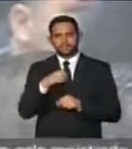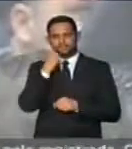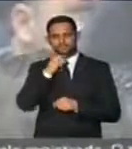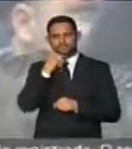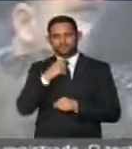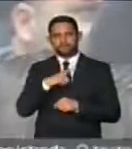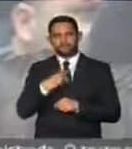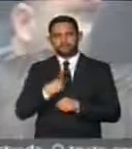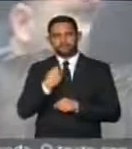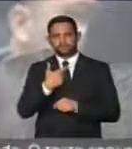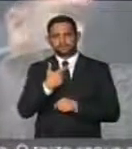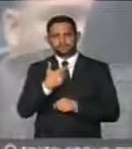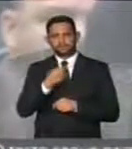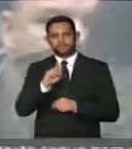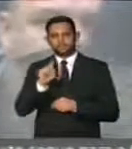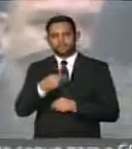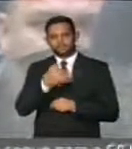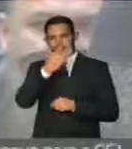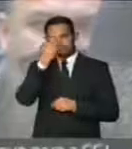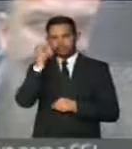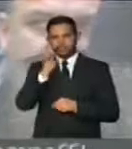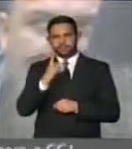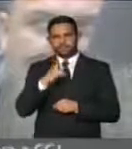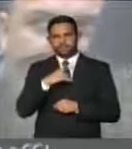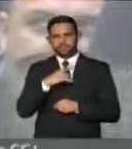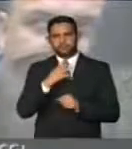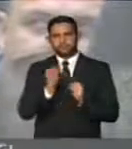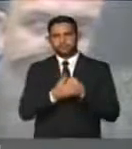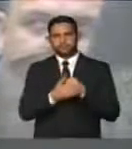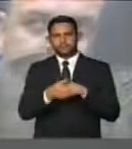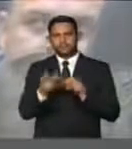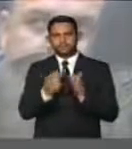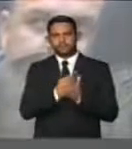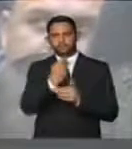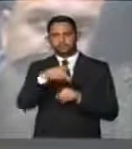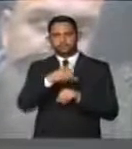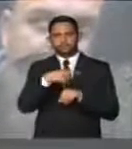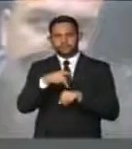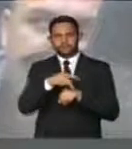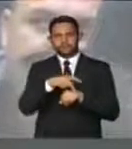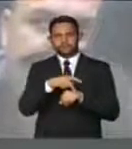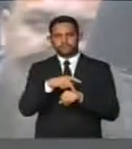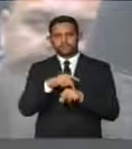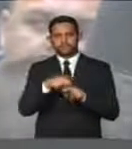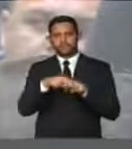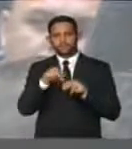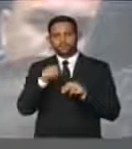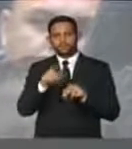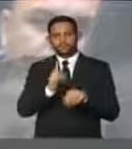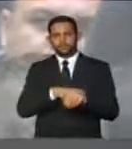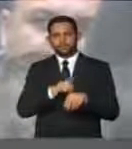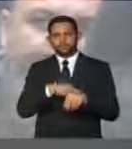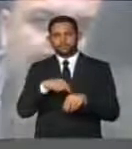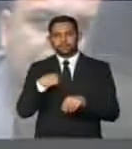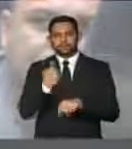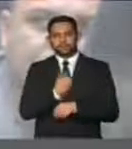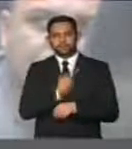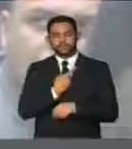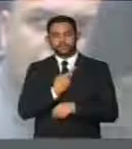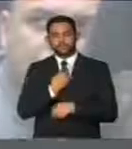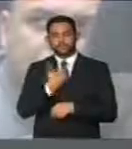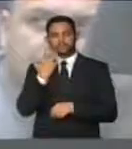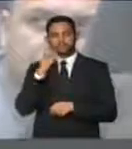Federal, nós temos 200 mil brasileiros com contas irregulares no exterior. E essa é a hora da gente